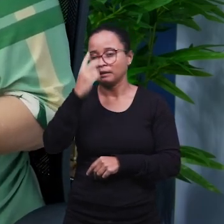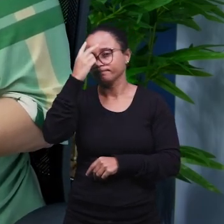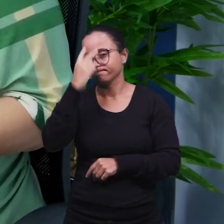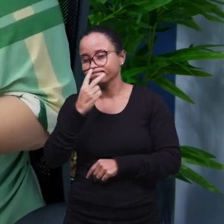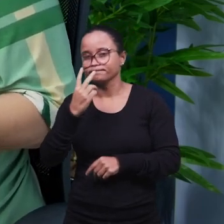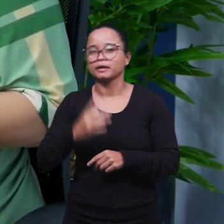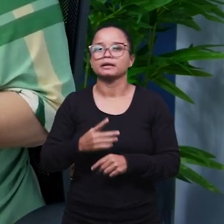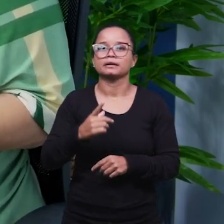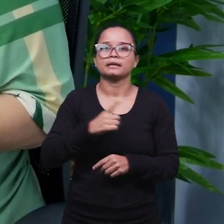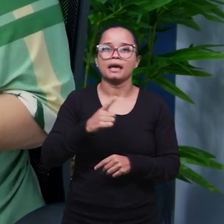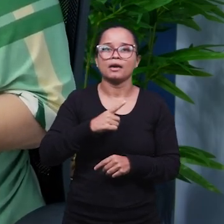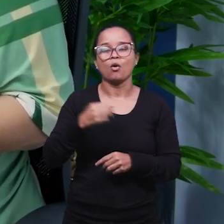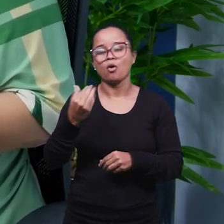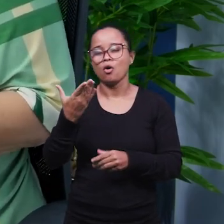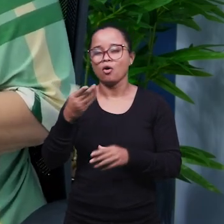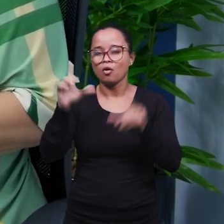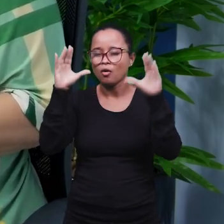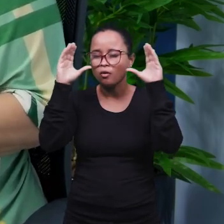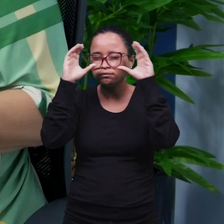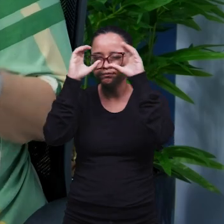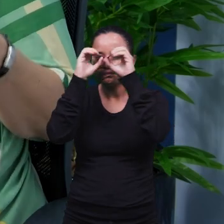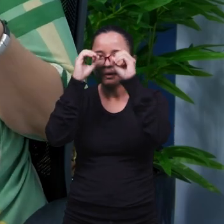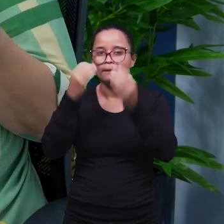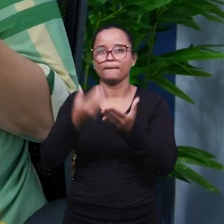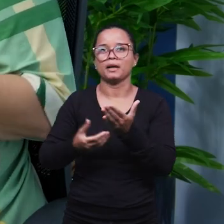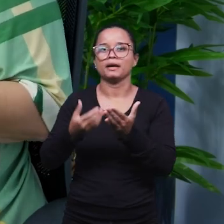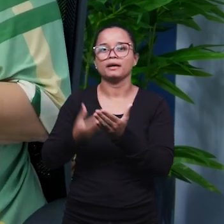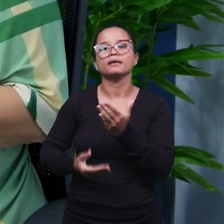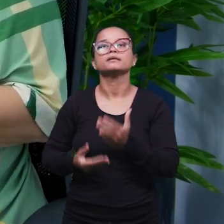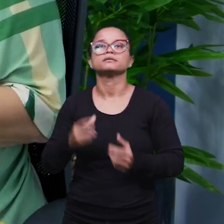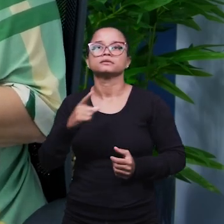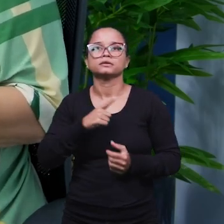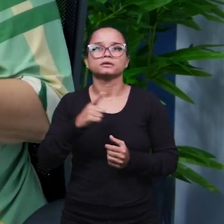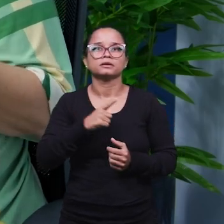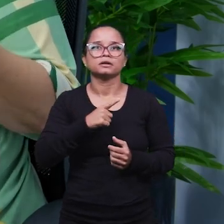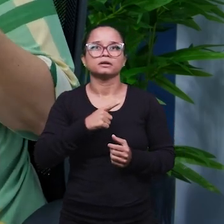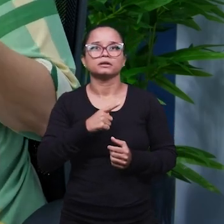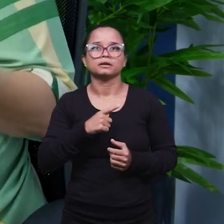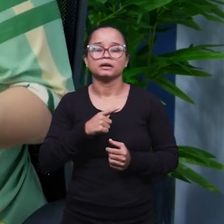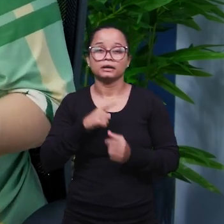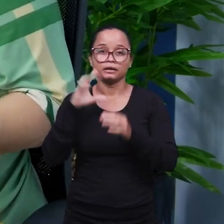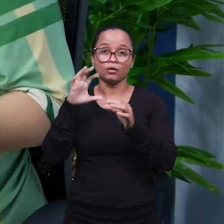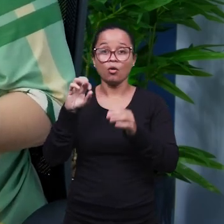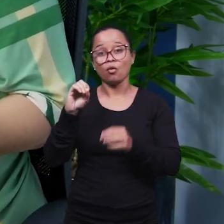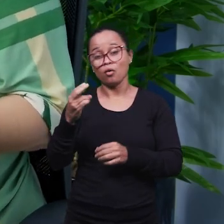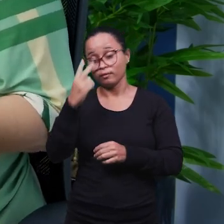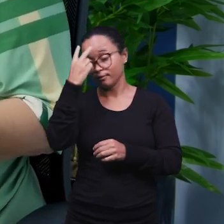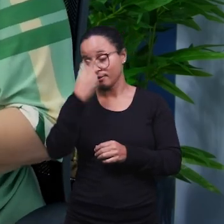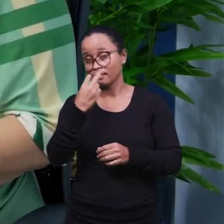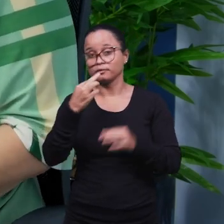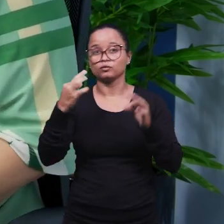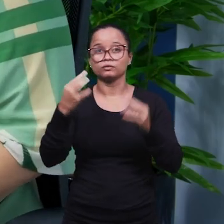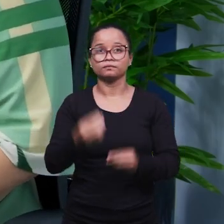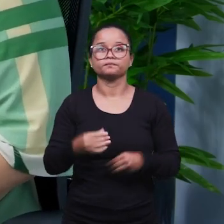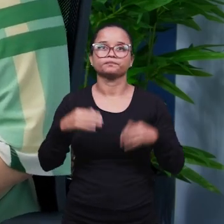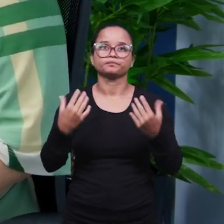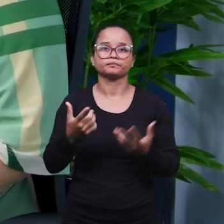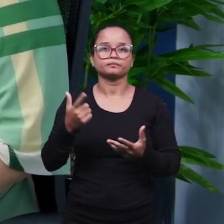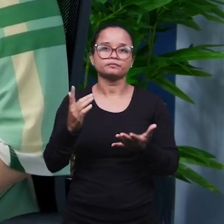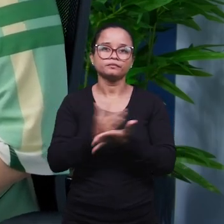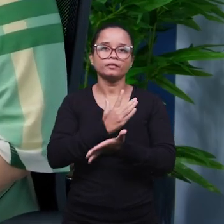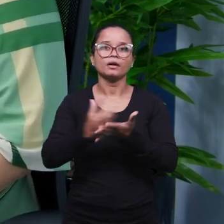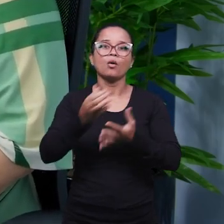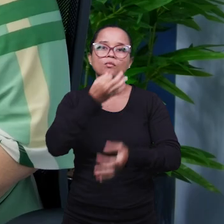ou adolescente com perda visual importante, que é uma baixa visão, ou a criança cega, então aqui a gente está